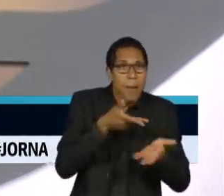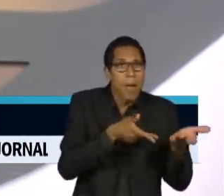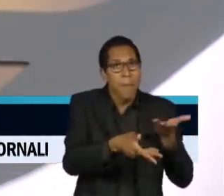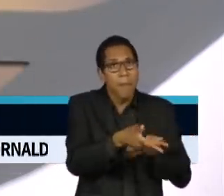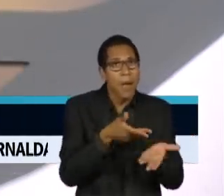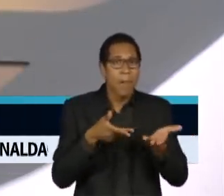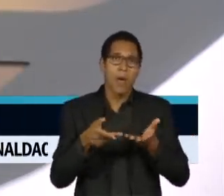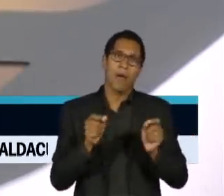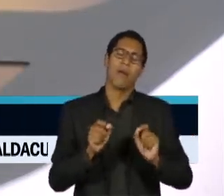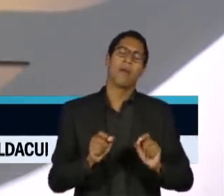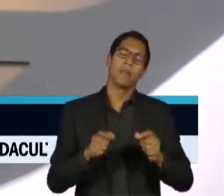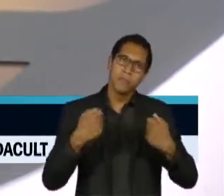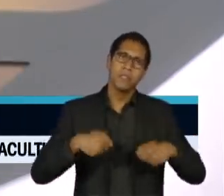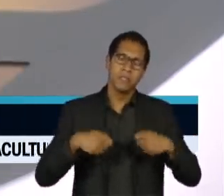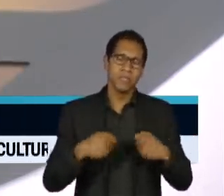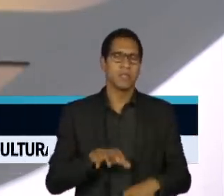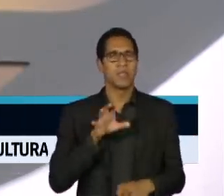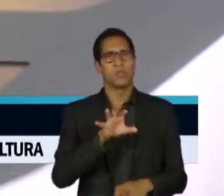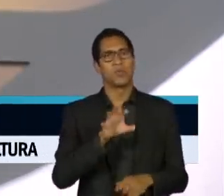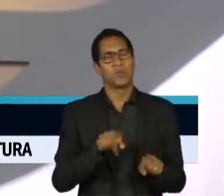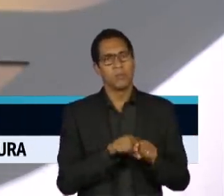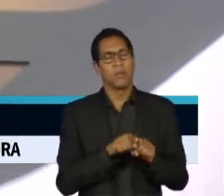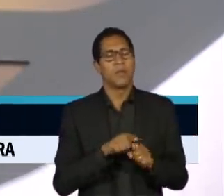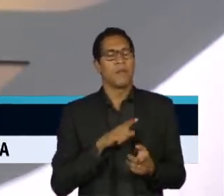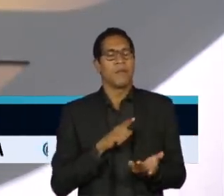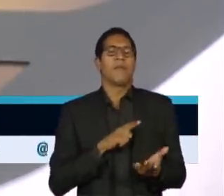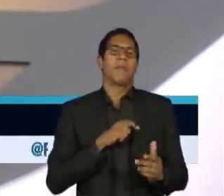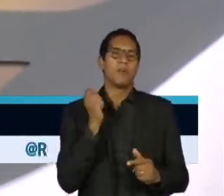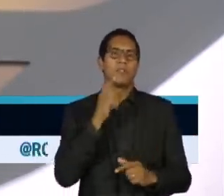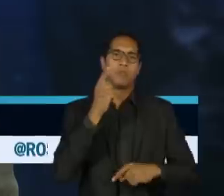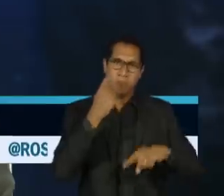contra a xenofobia, o que aconteceu na África do Sul nas últimas semanas.